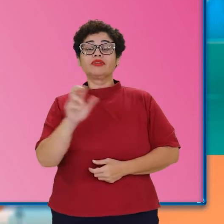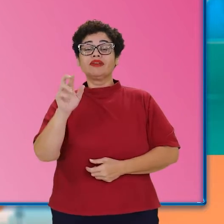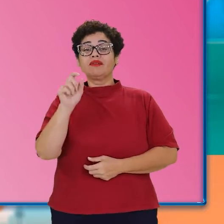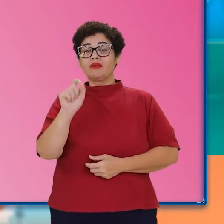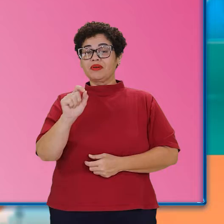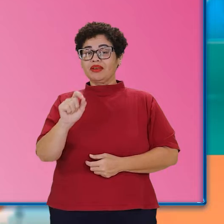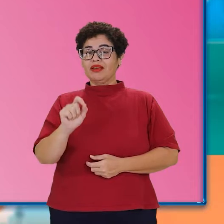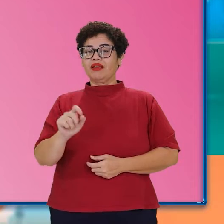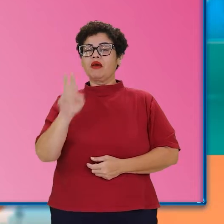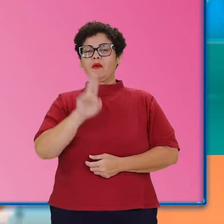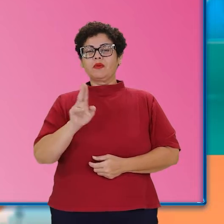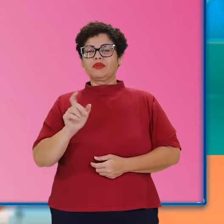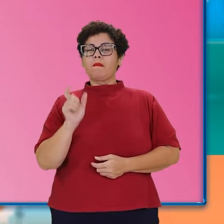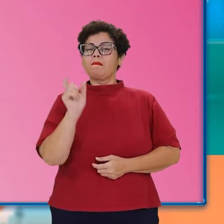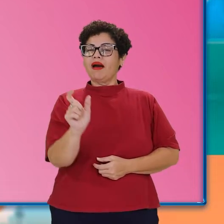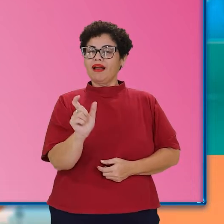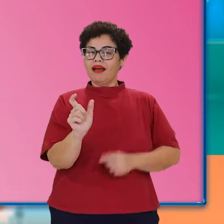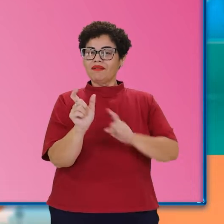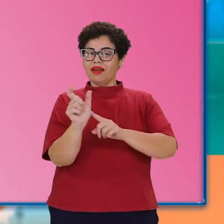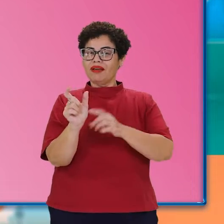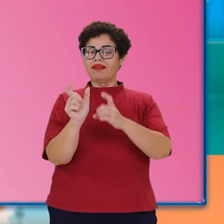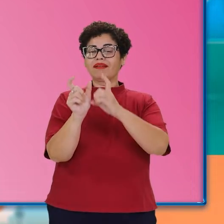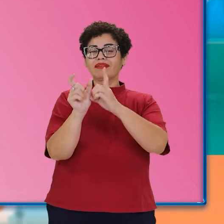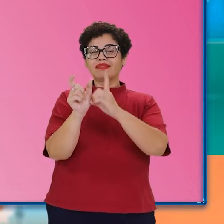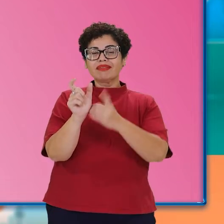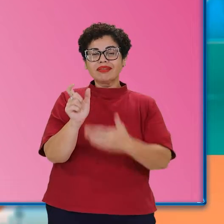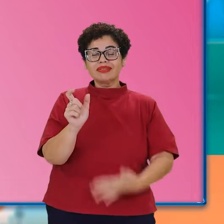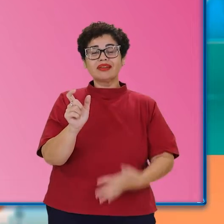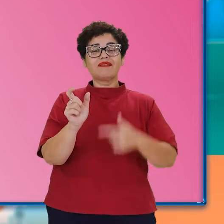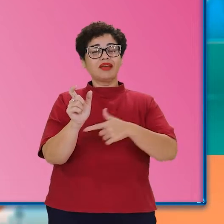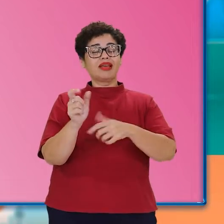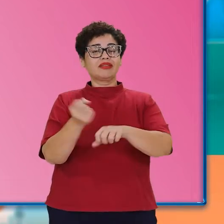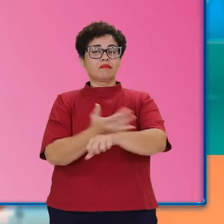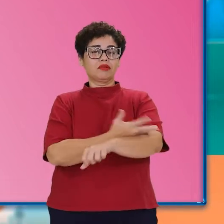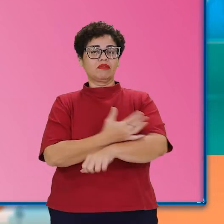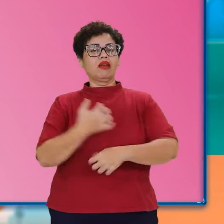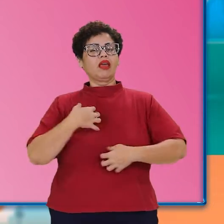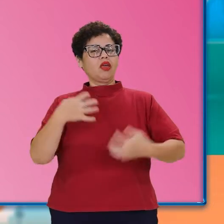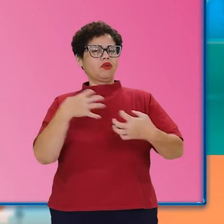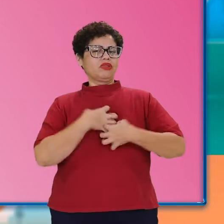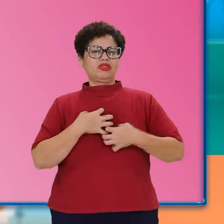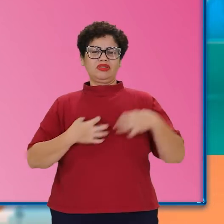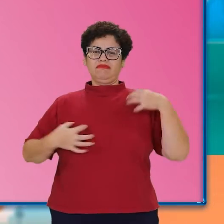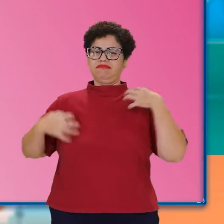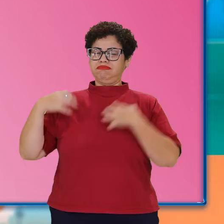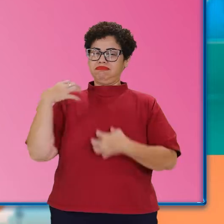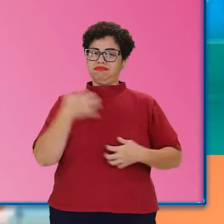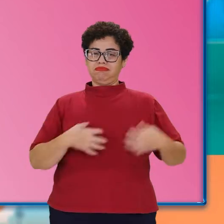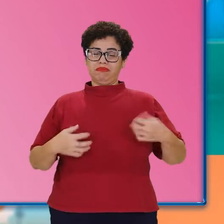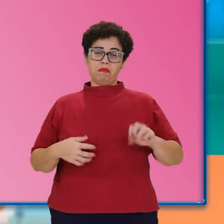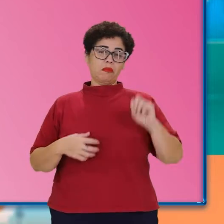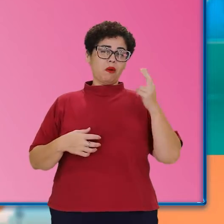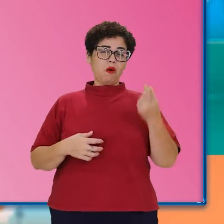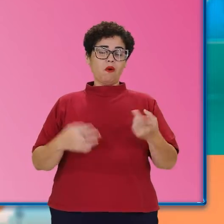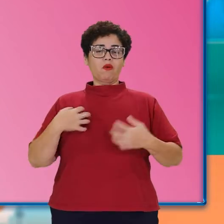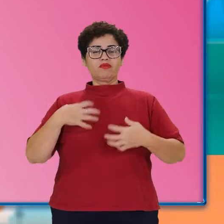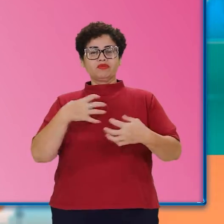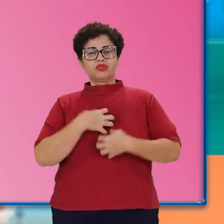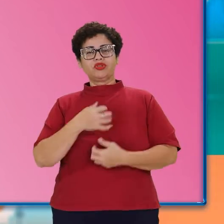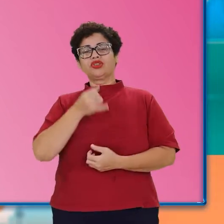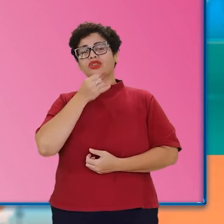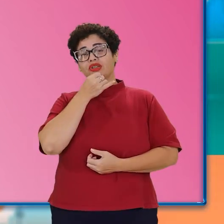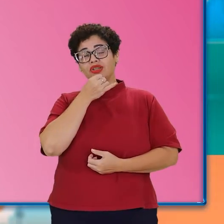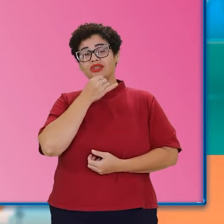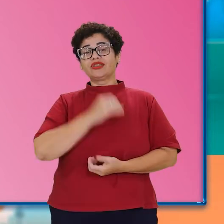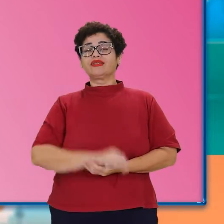que observamos. Usamos palavras que descrevem emoções, como "eu me senti frustrado" ou "eu